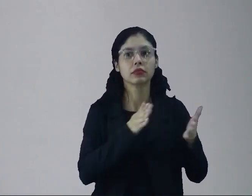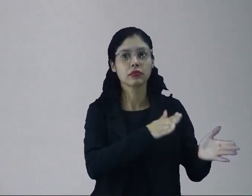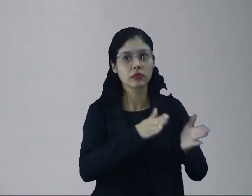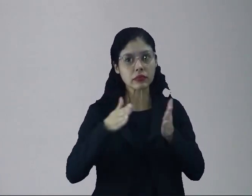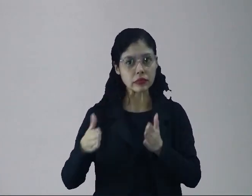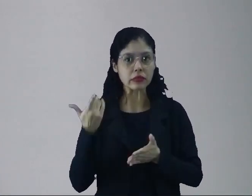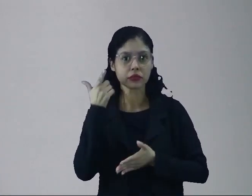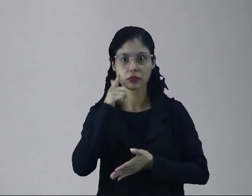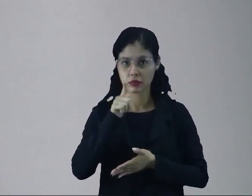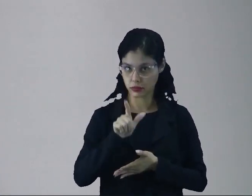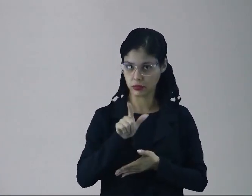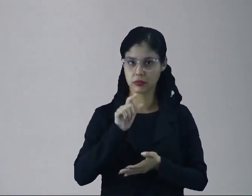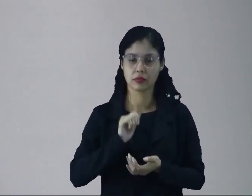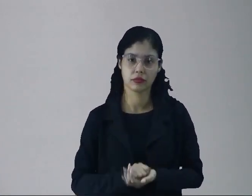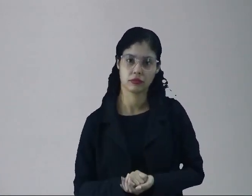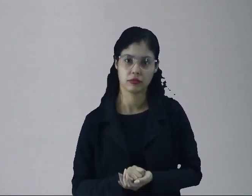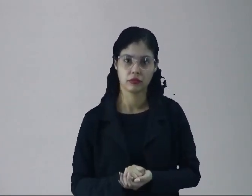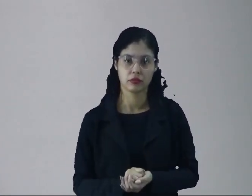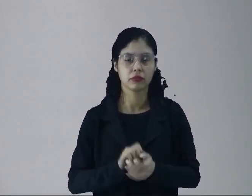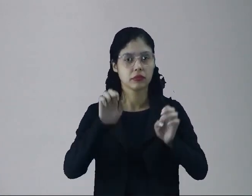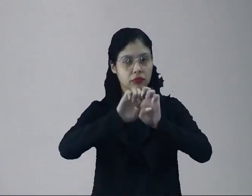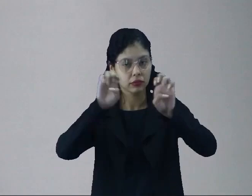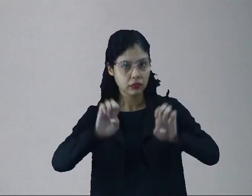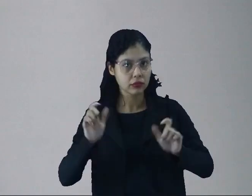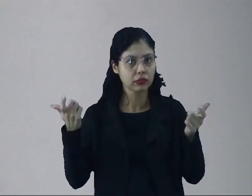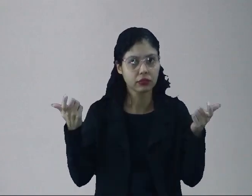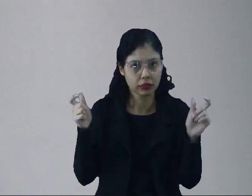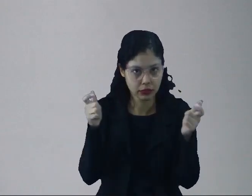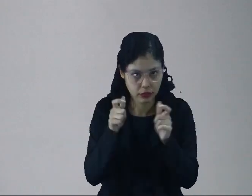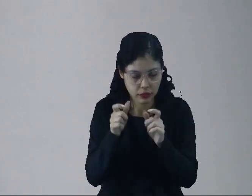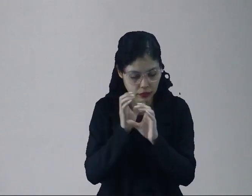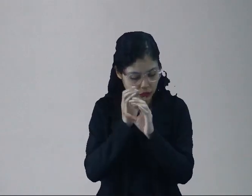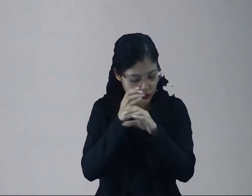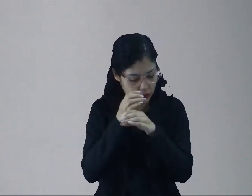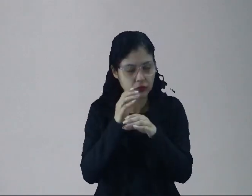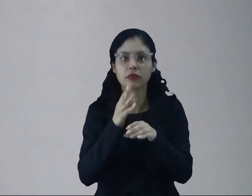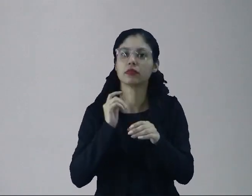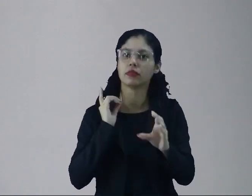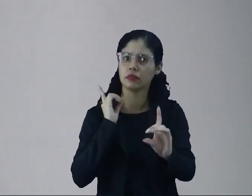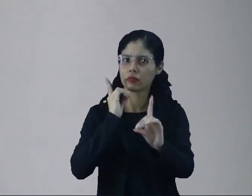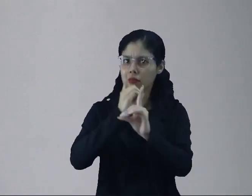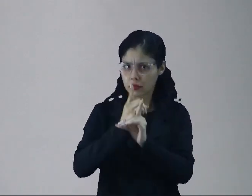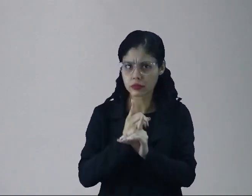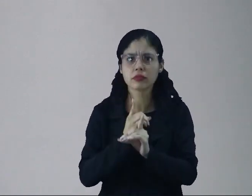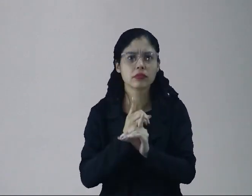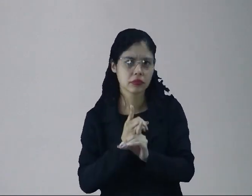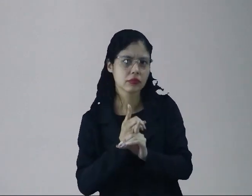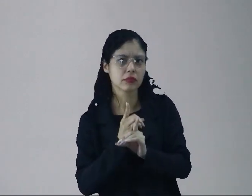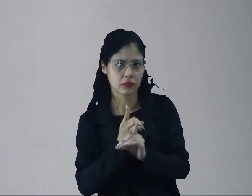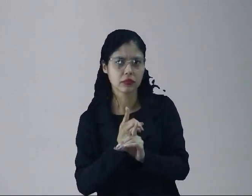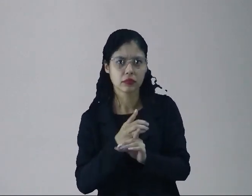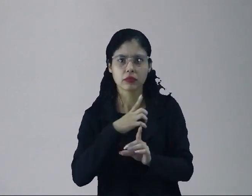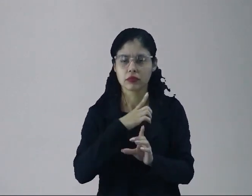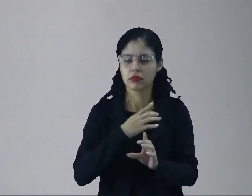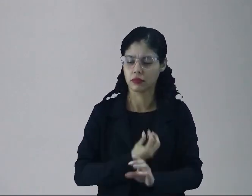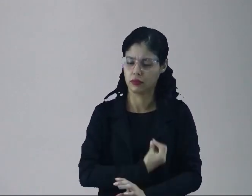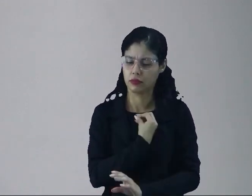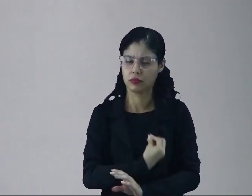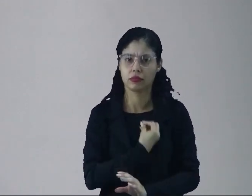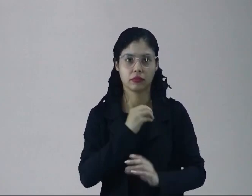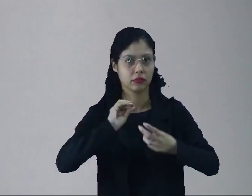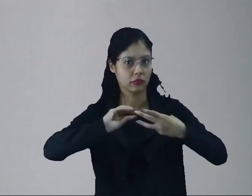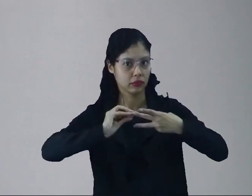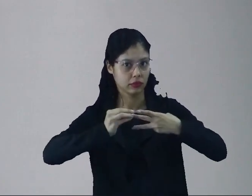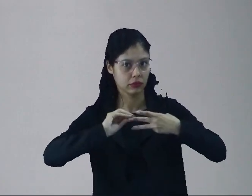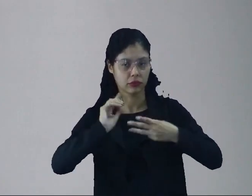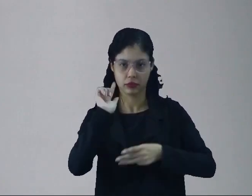o homem conseguiu acessar as estruturas menores e identificar que os organismos vivos eram formados por